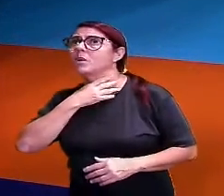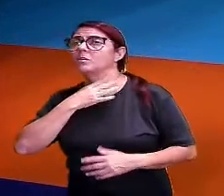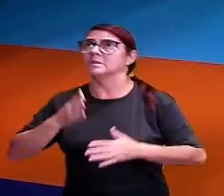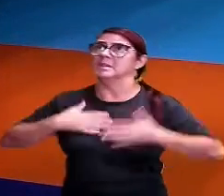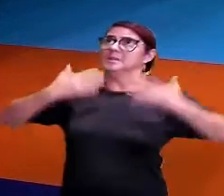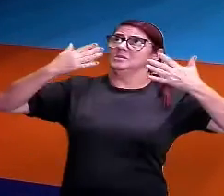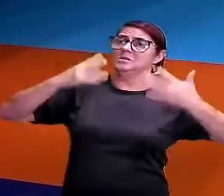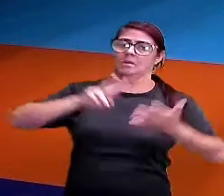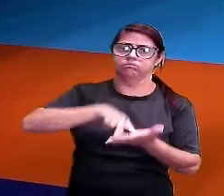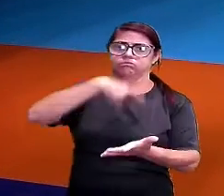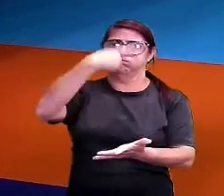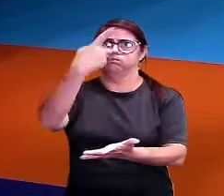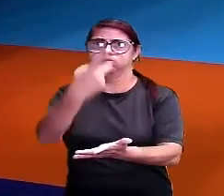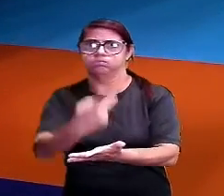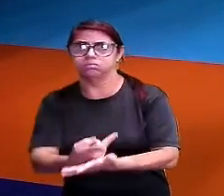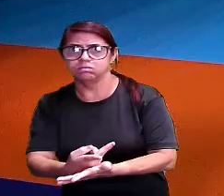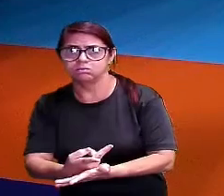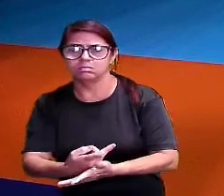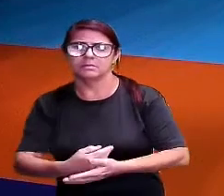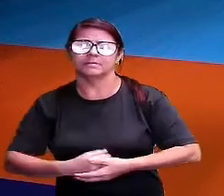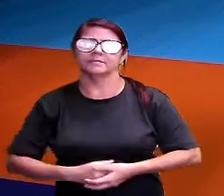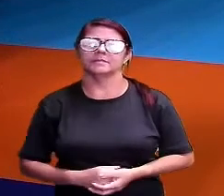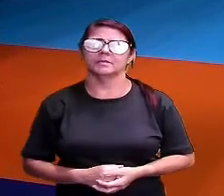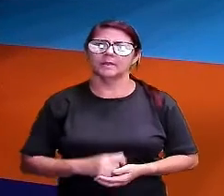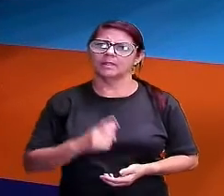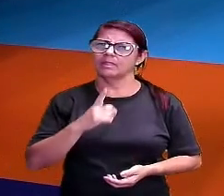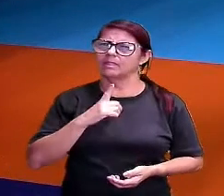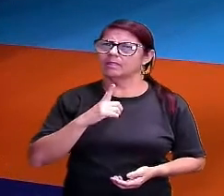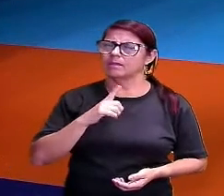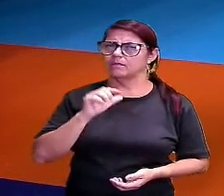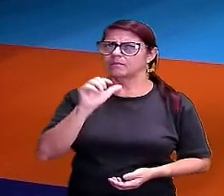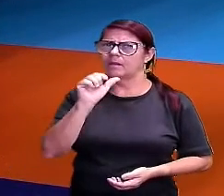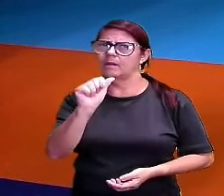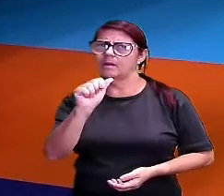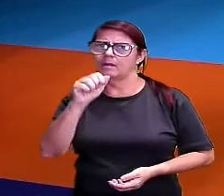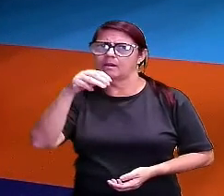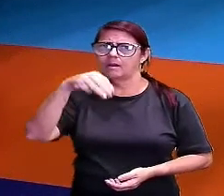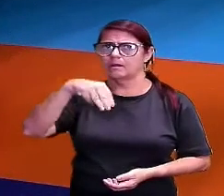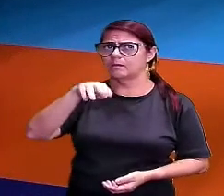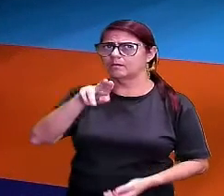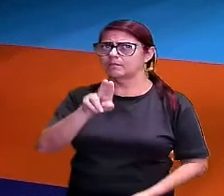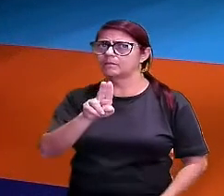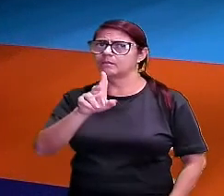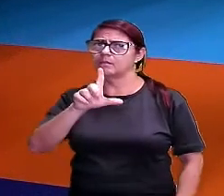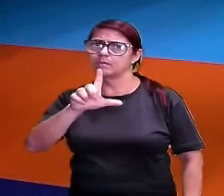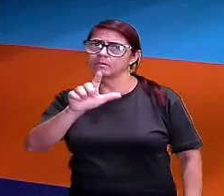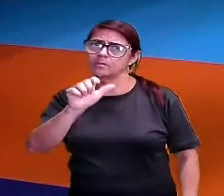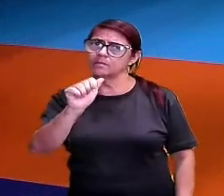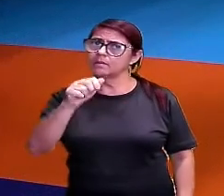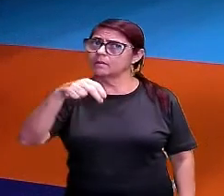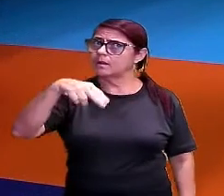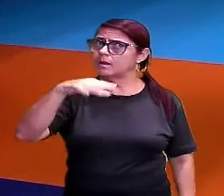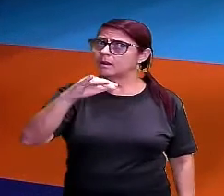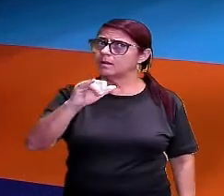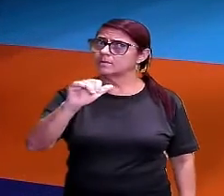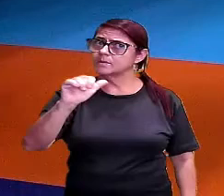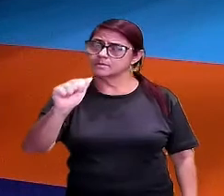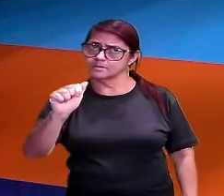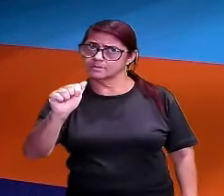eu tenho aqui em destaque a palavra ambulância, onde aqui a gente colocou um